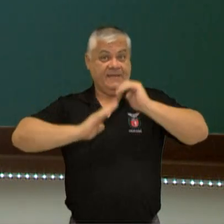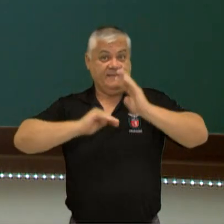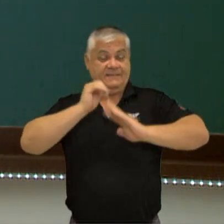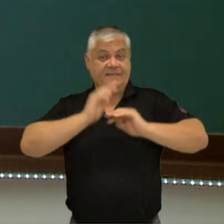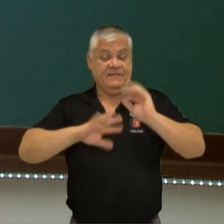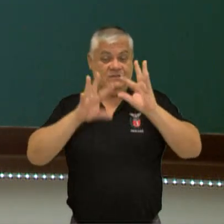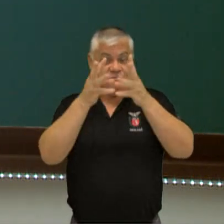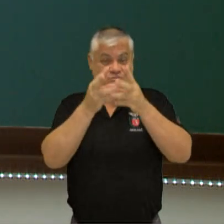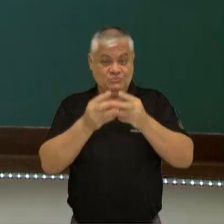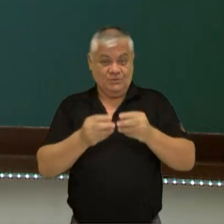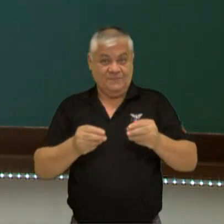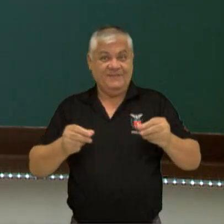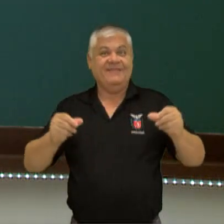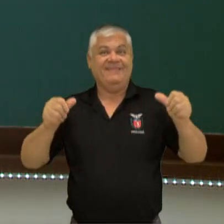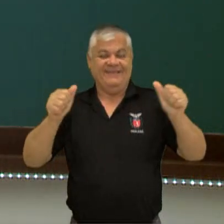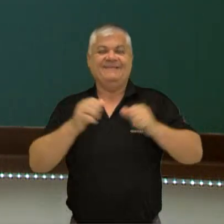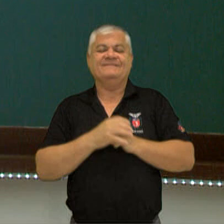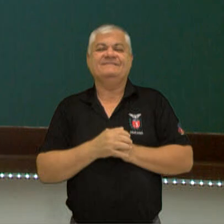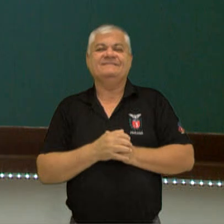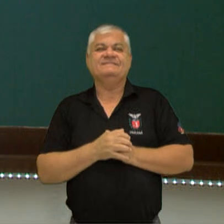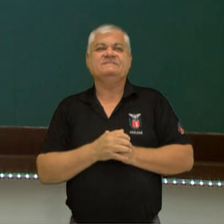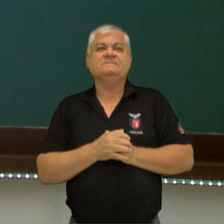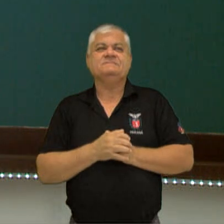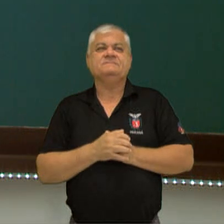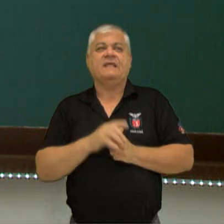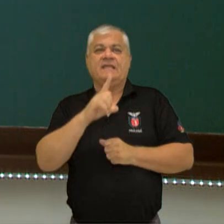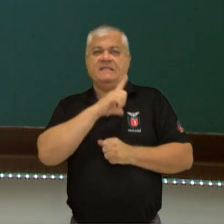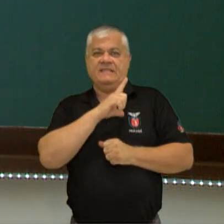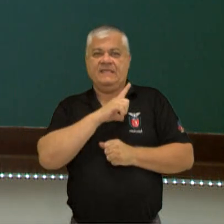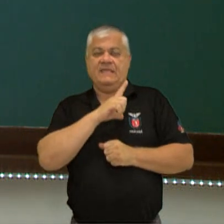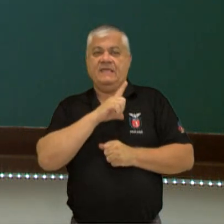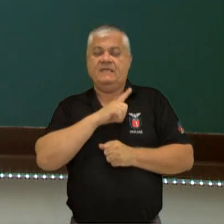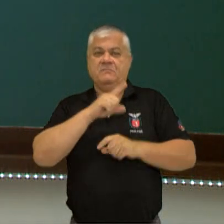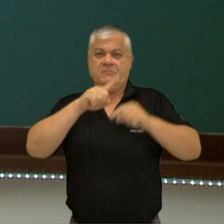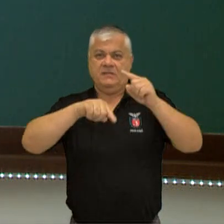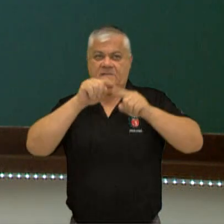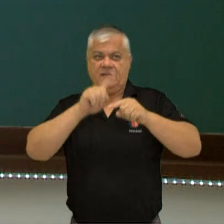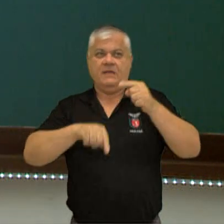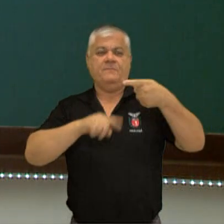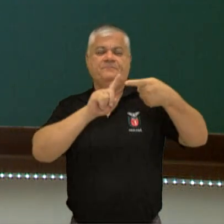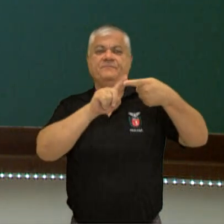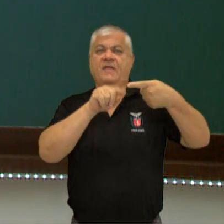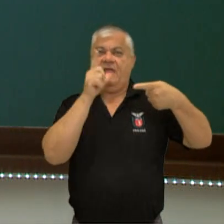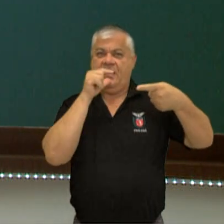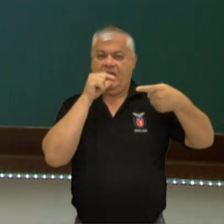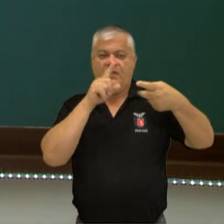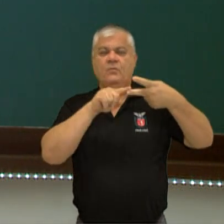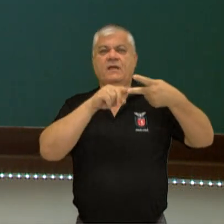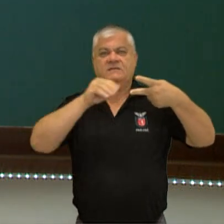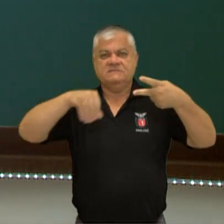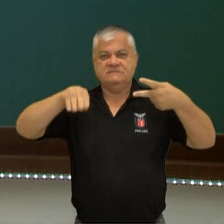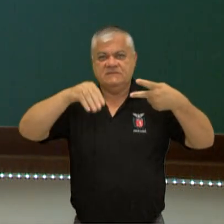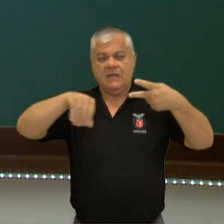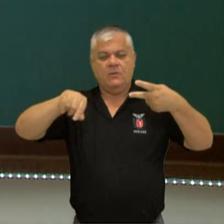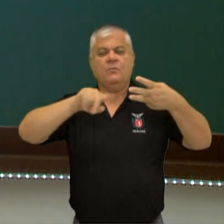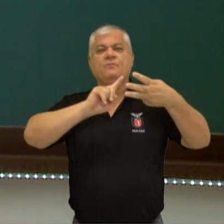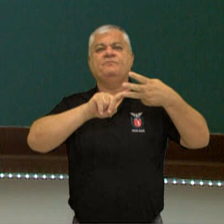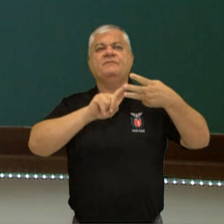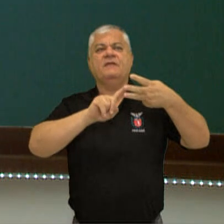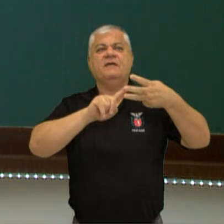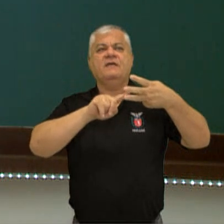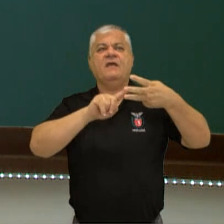solubilidade e saturação das soluções. Então, a gente tem aqui os materiais e reagentes. Água, sal de cozinha,